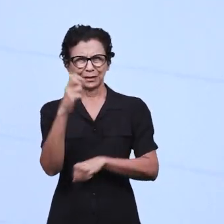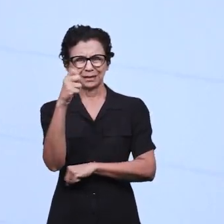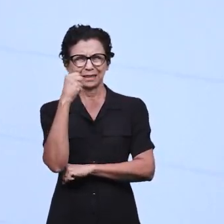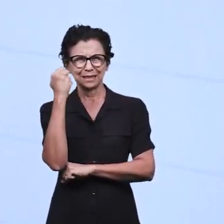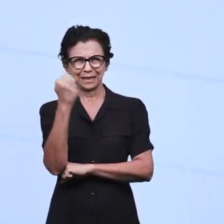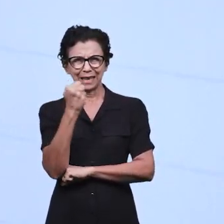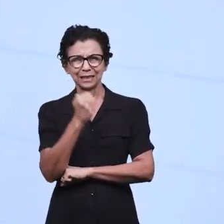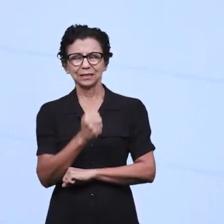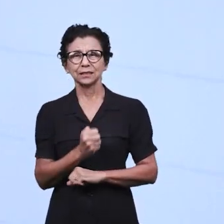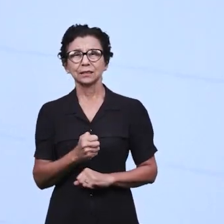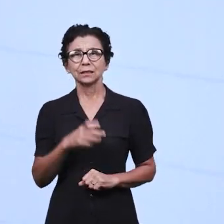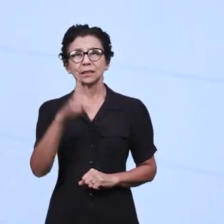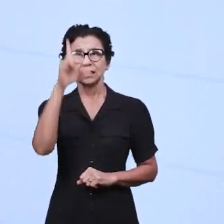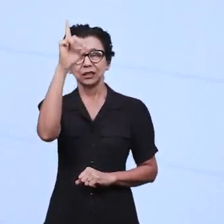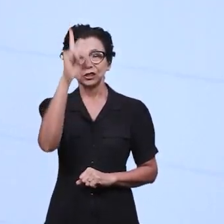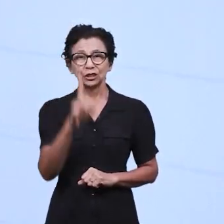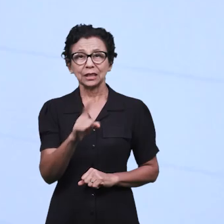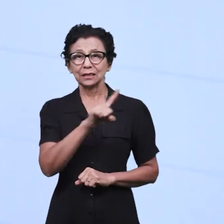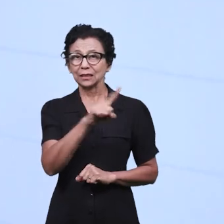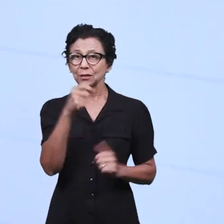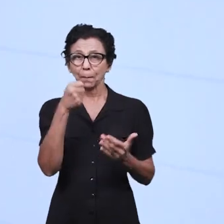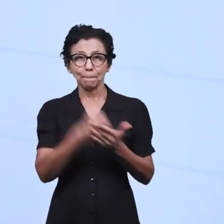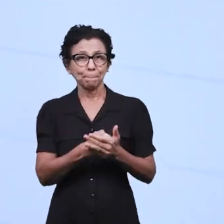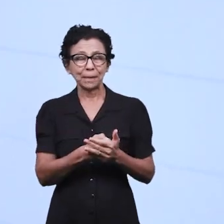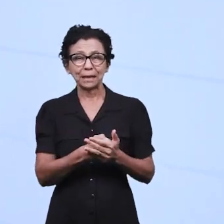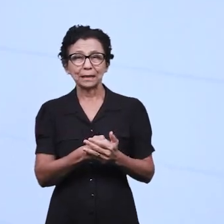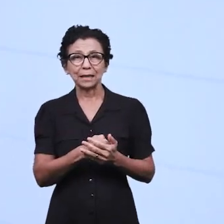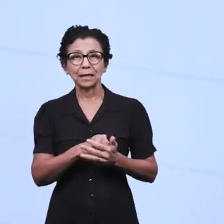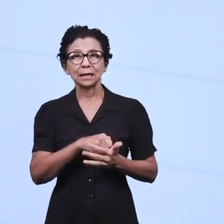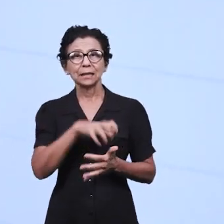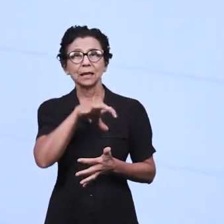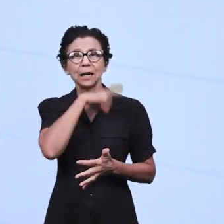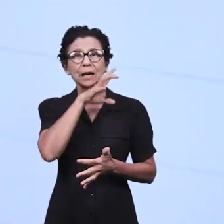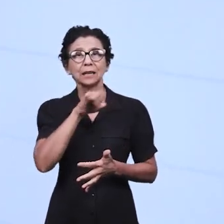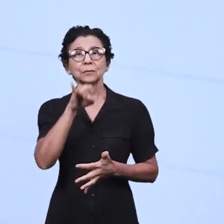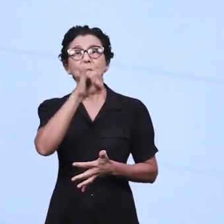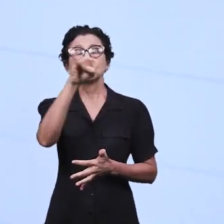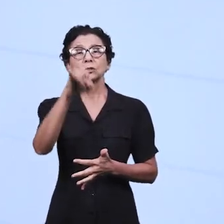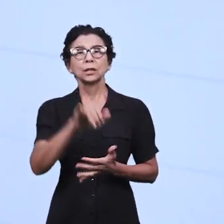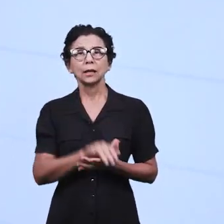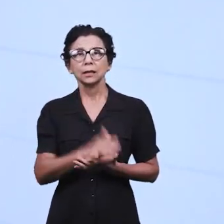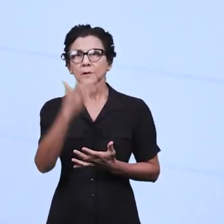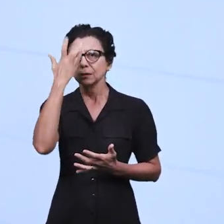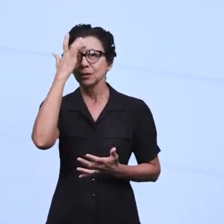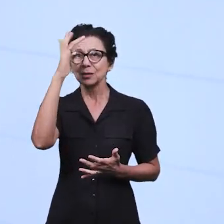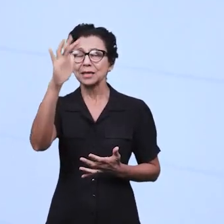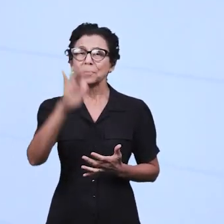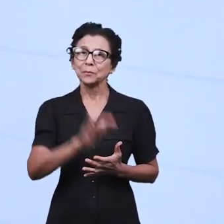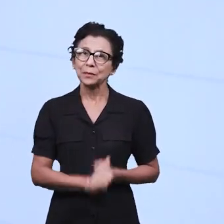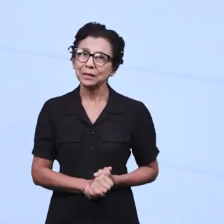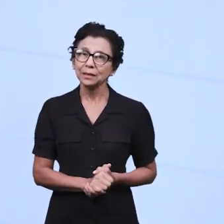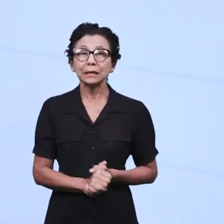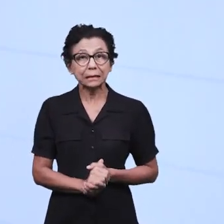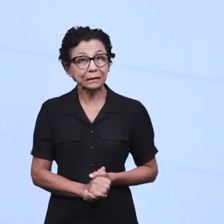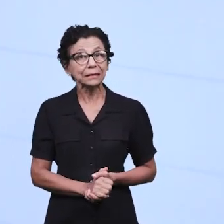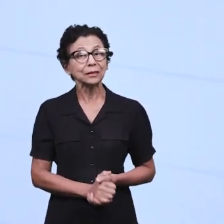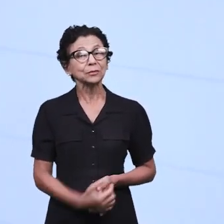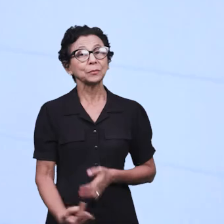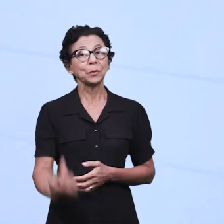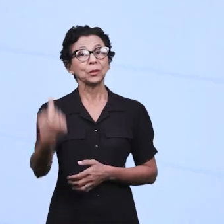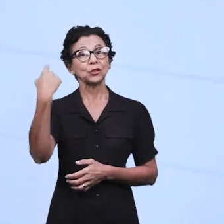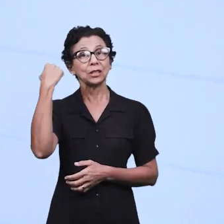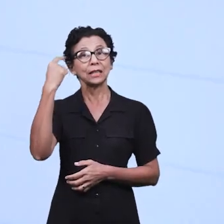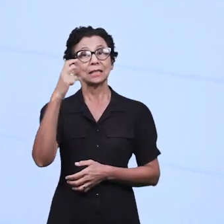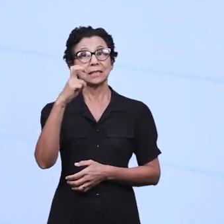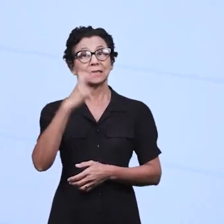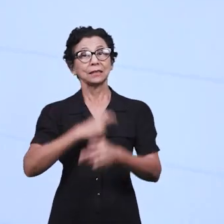tem direito à isenção de imposto de renda e não sabia até esse momento que tinha esse direito, é importante porque você também tem direito à restituição